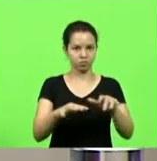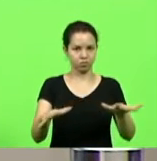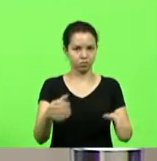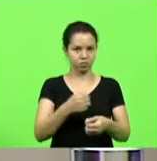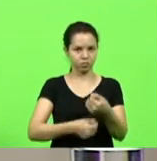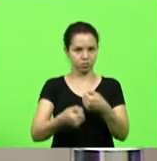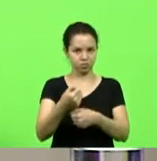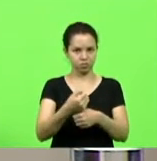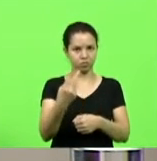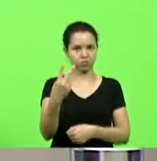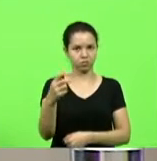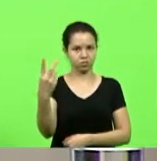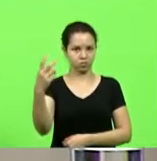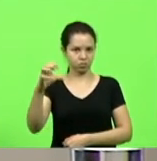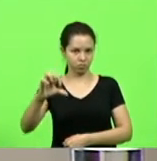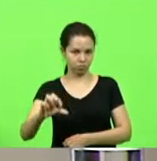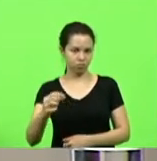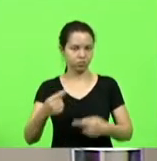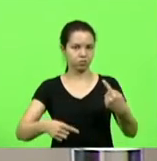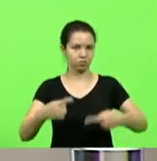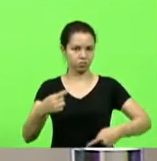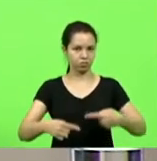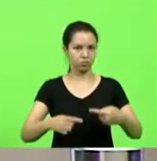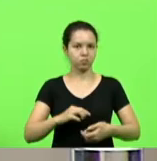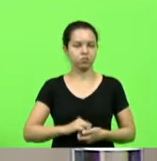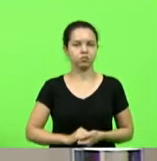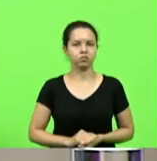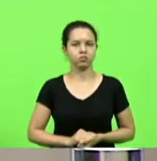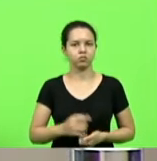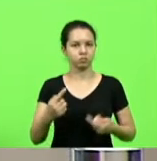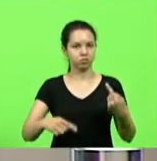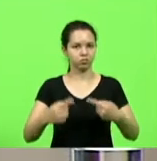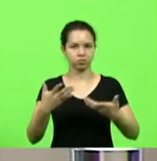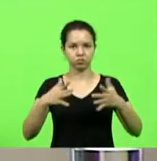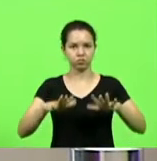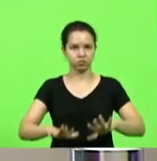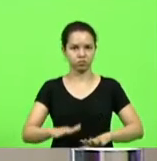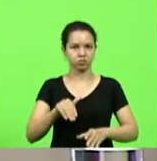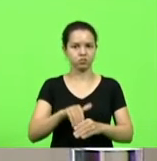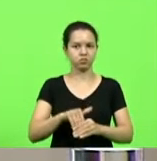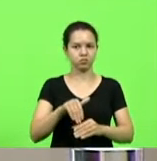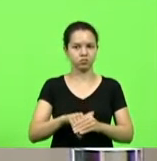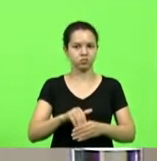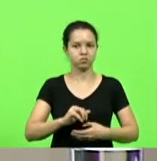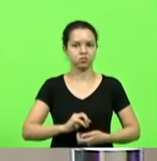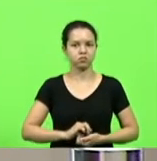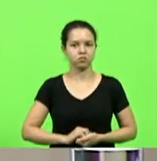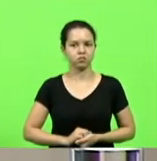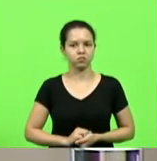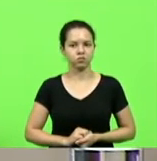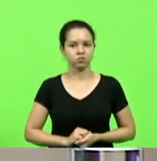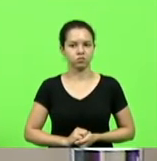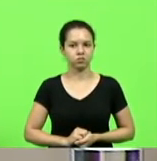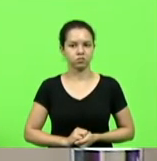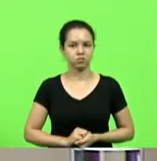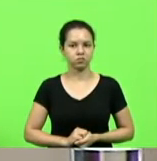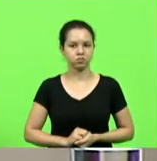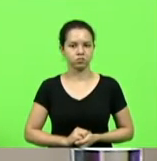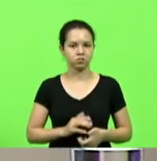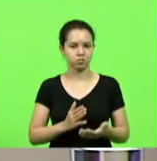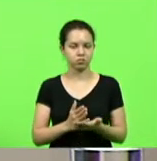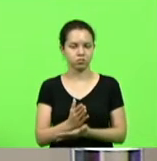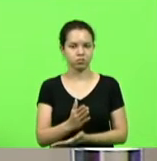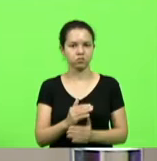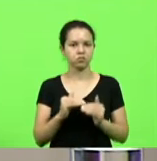Em discussão. Não havendo quem queira discutir, em votação. Deputados que aprovam, permaneçam como se encontra. Aprovado